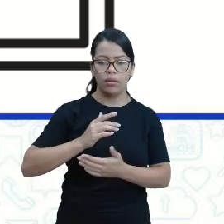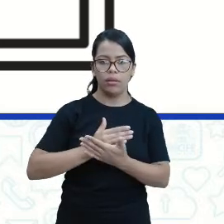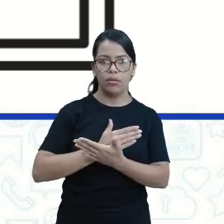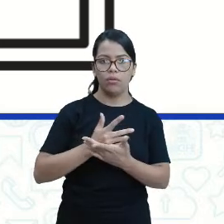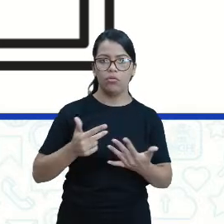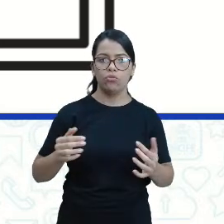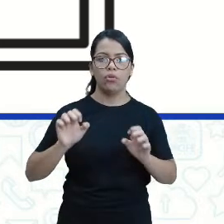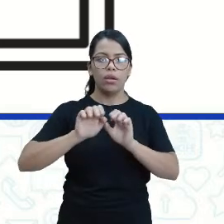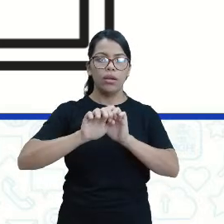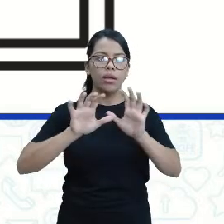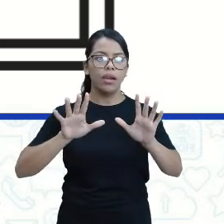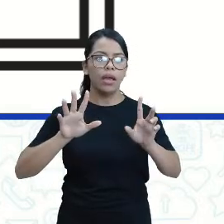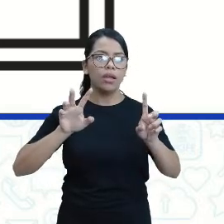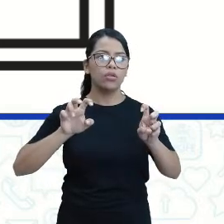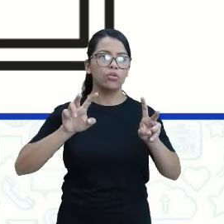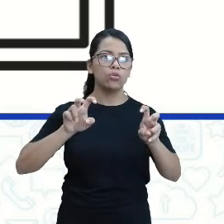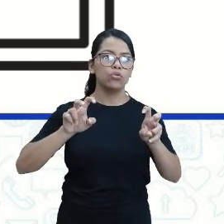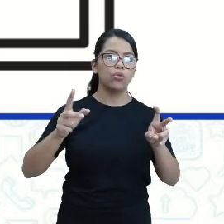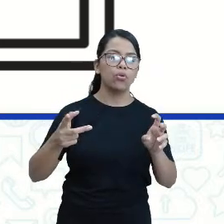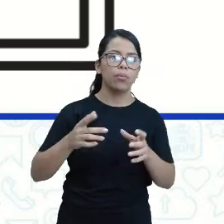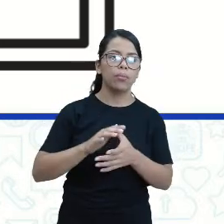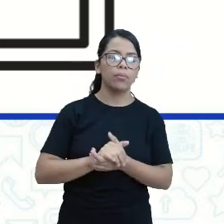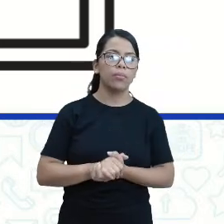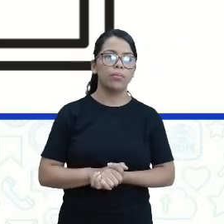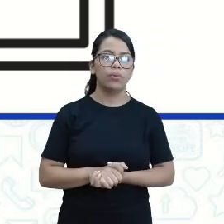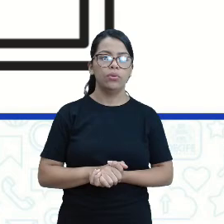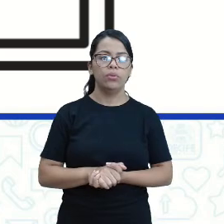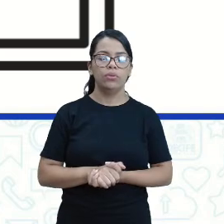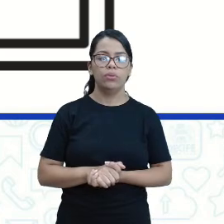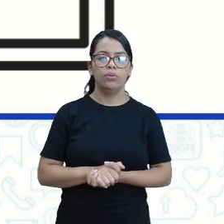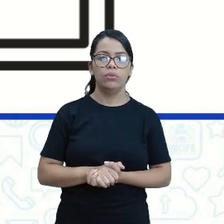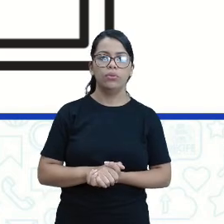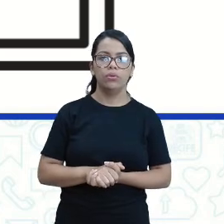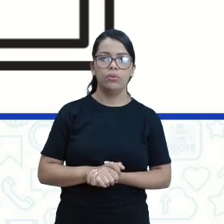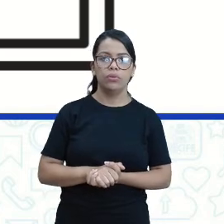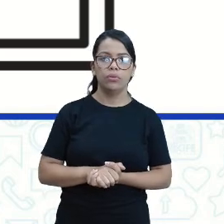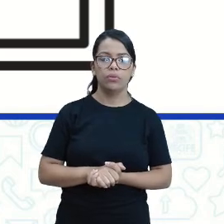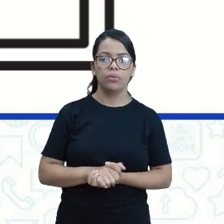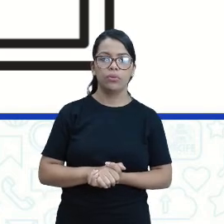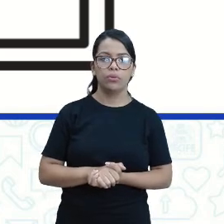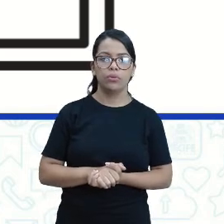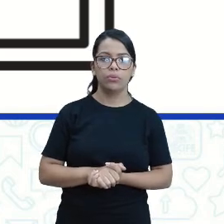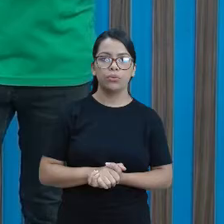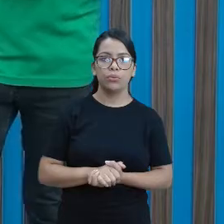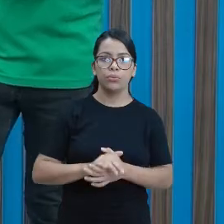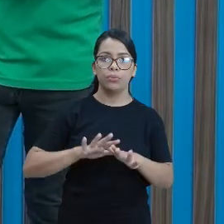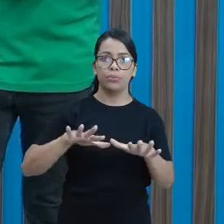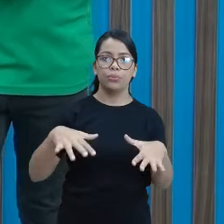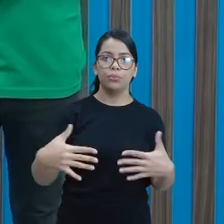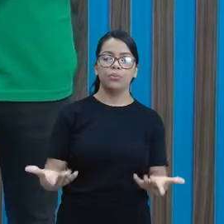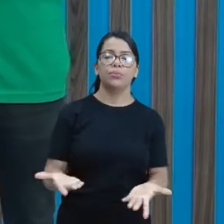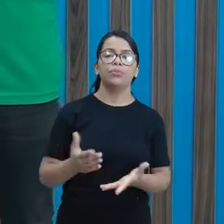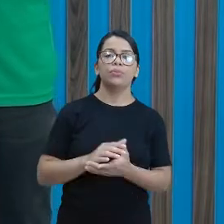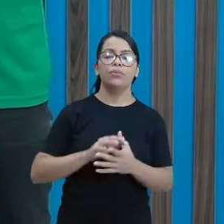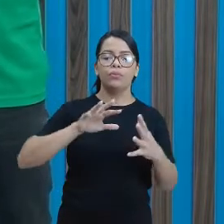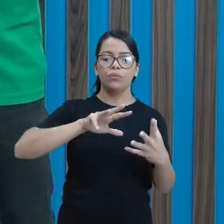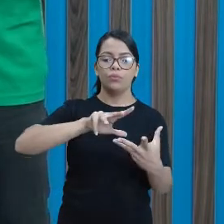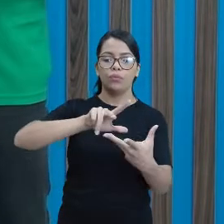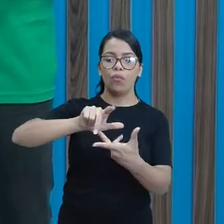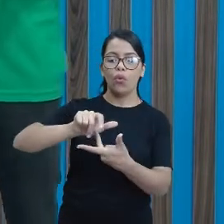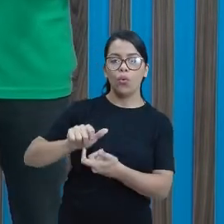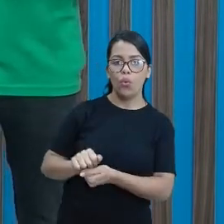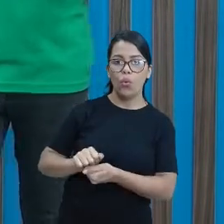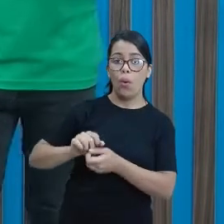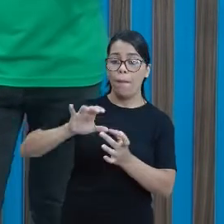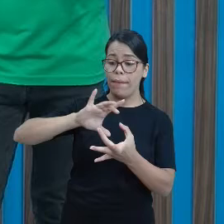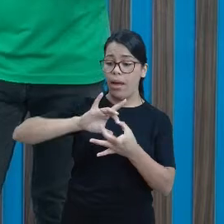como internacionalização, transnacionalização e mundialização. Ok? Então, a globalização é um conceito